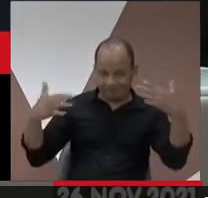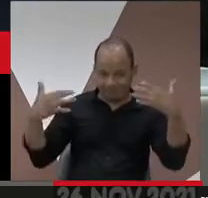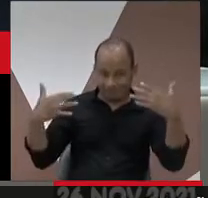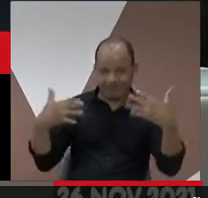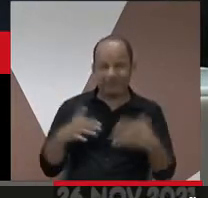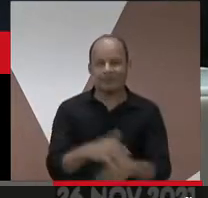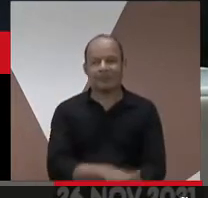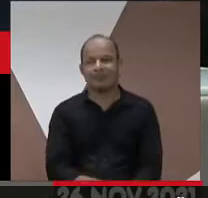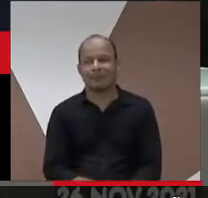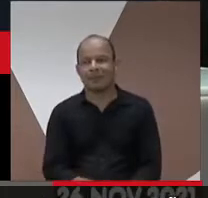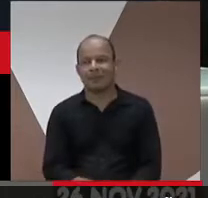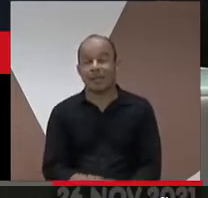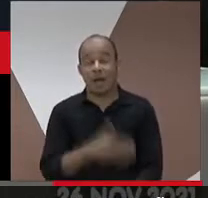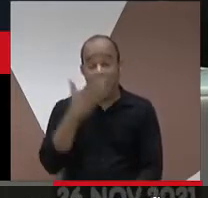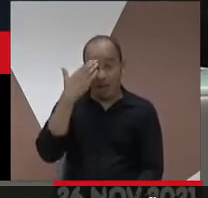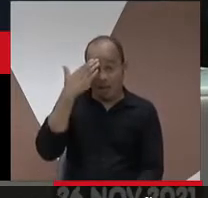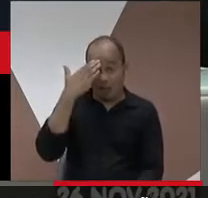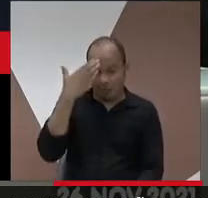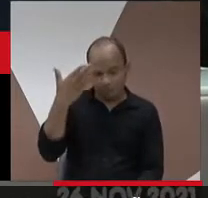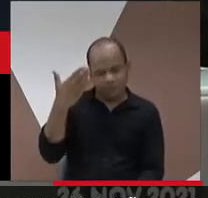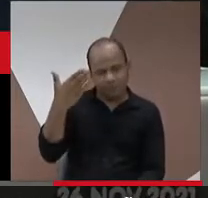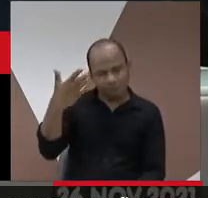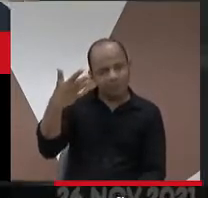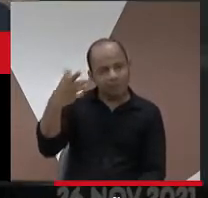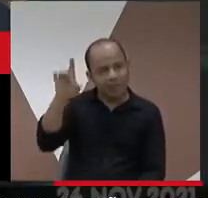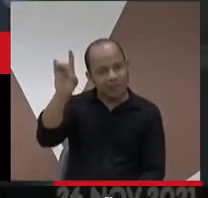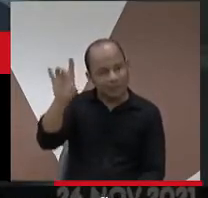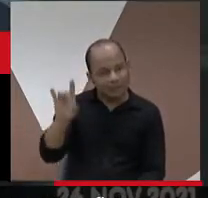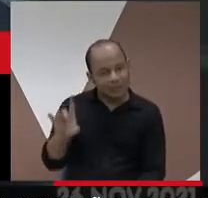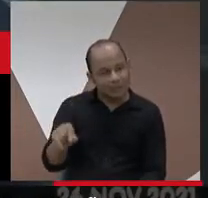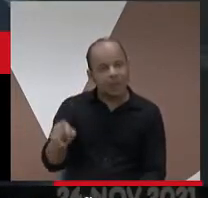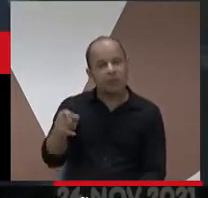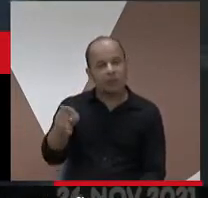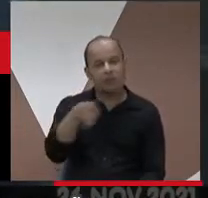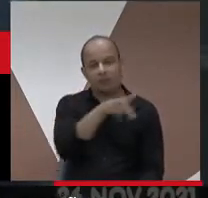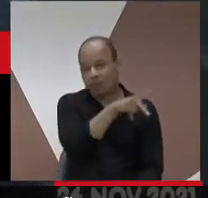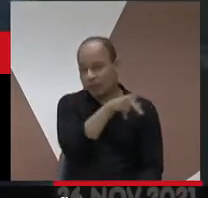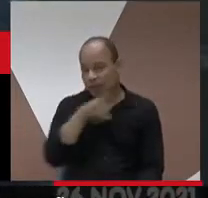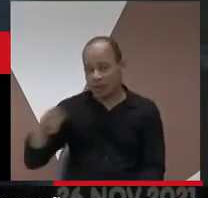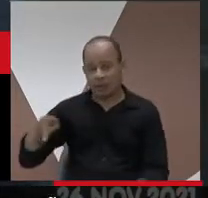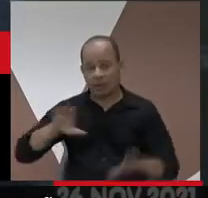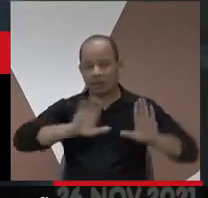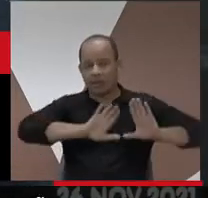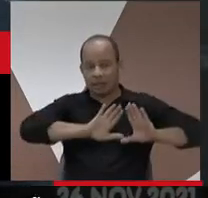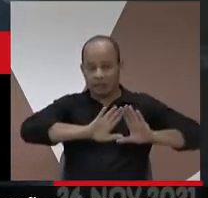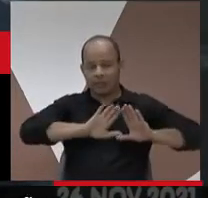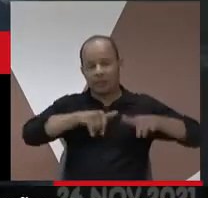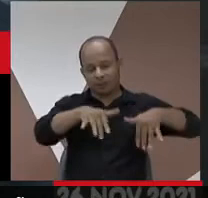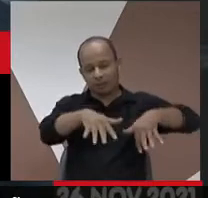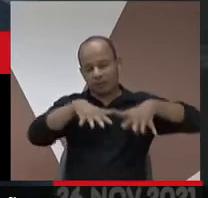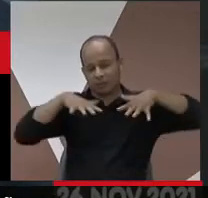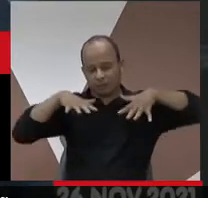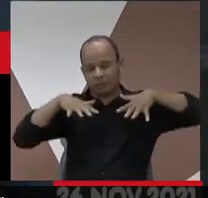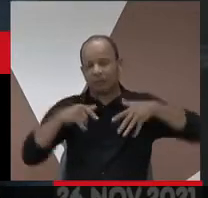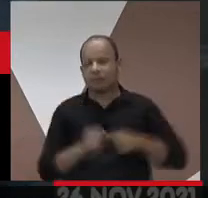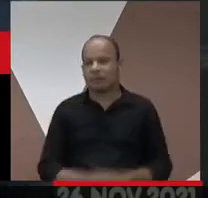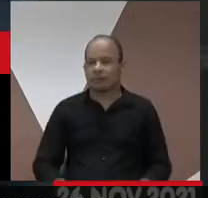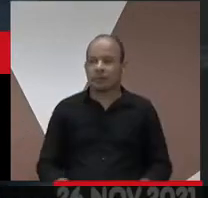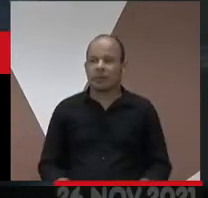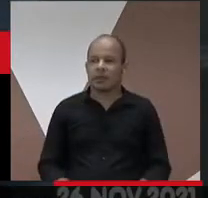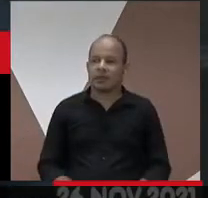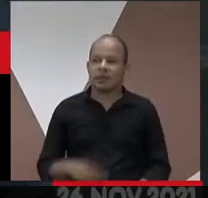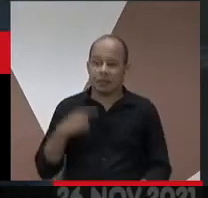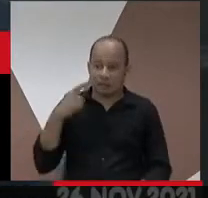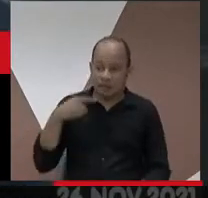Um agradecimento especial ao presidente da Assembleia, deputado Agostinho Padrus, por